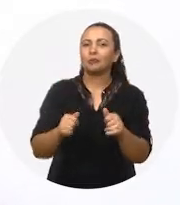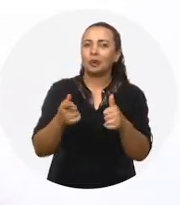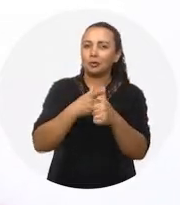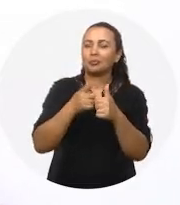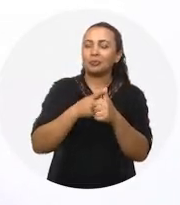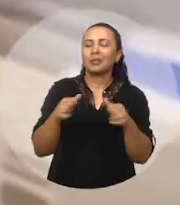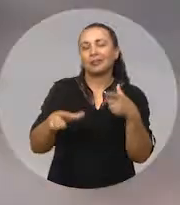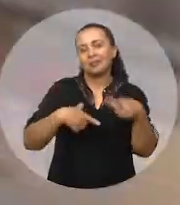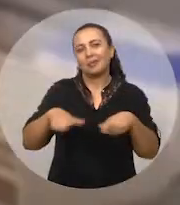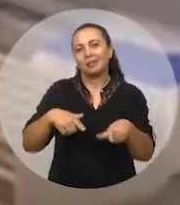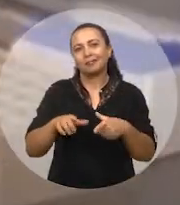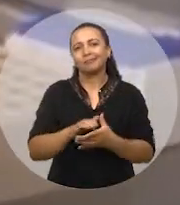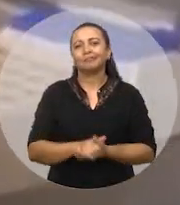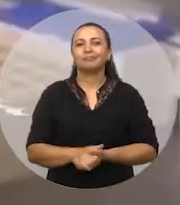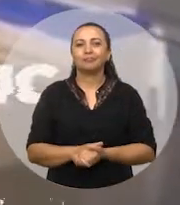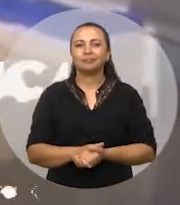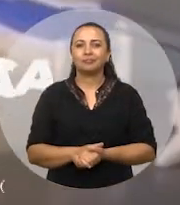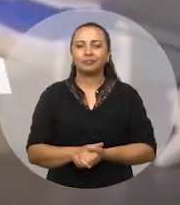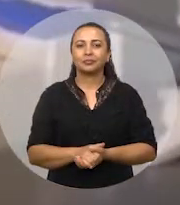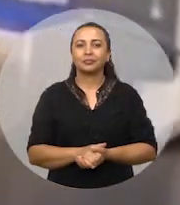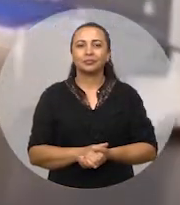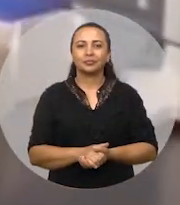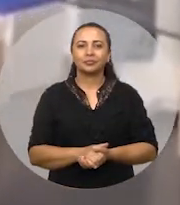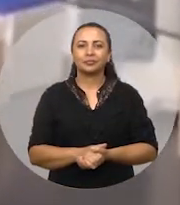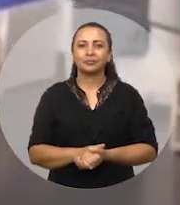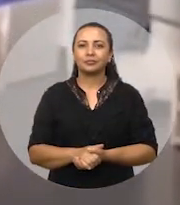no primeiro trabalho.